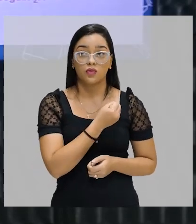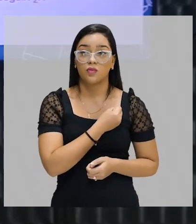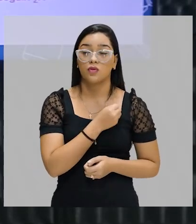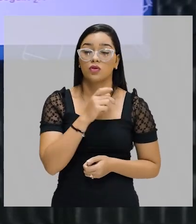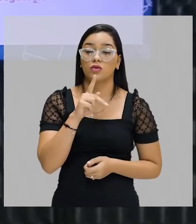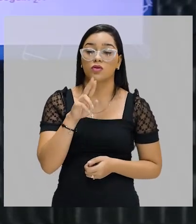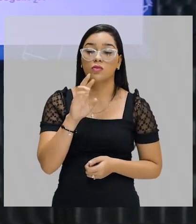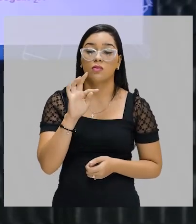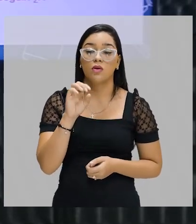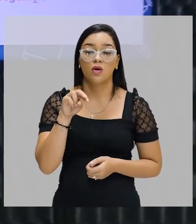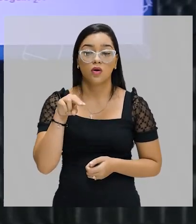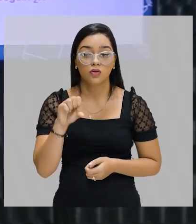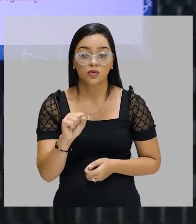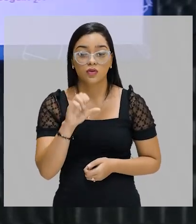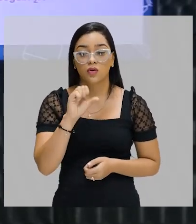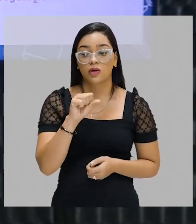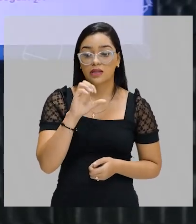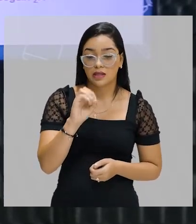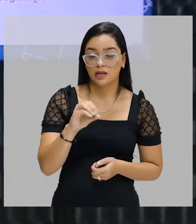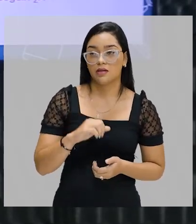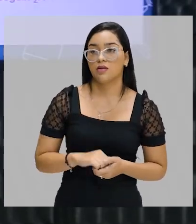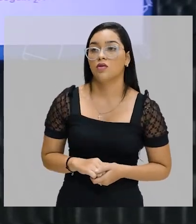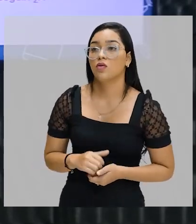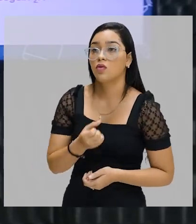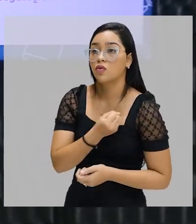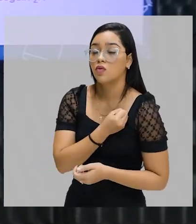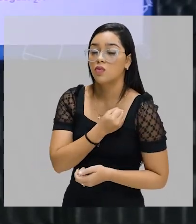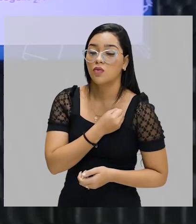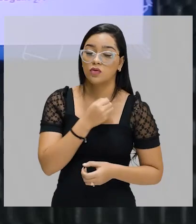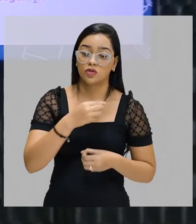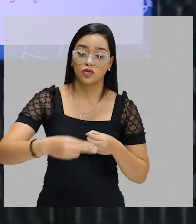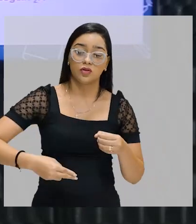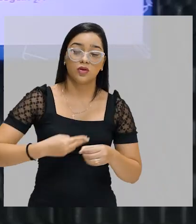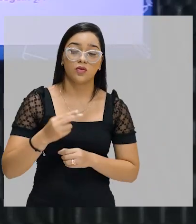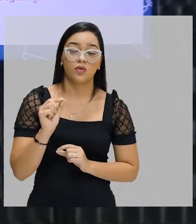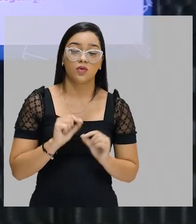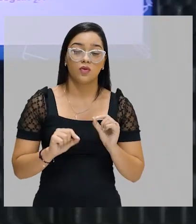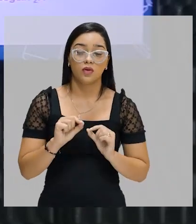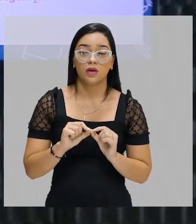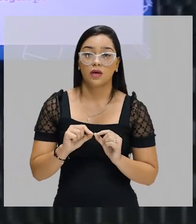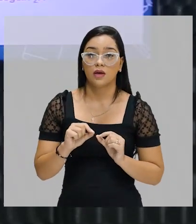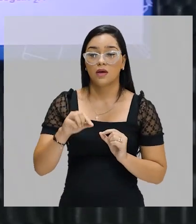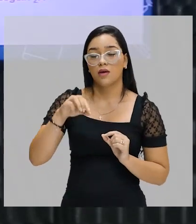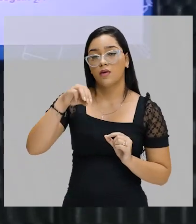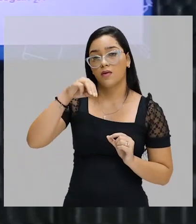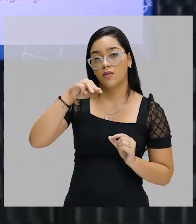80, certo? O número de nêutrons, então eu vou ter que fazer a massa,